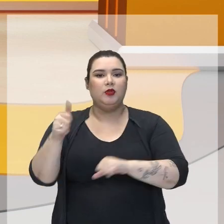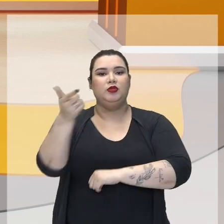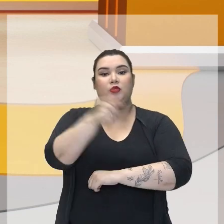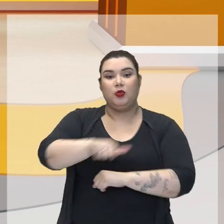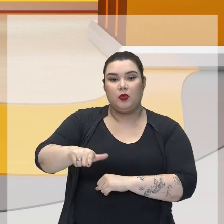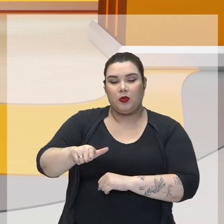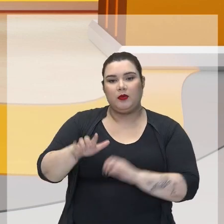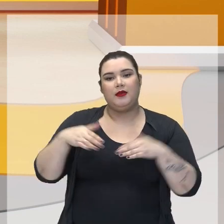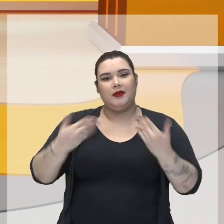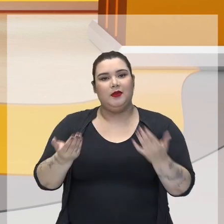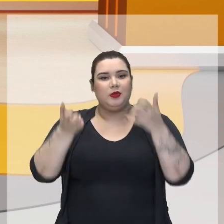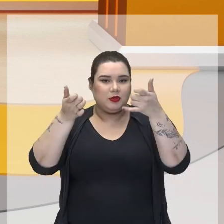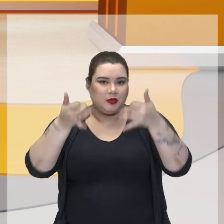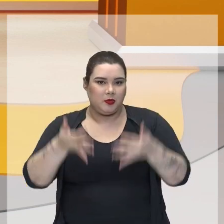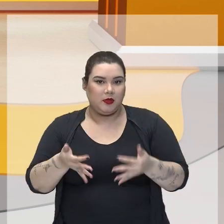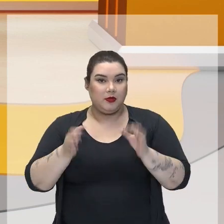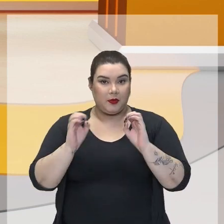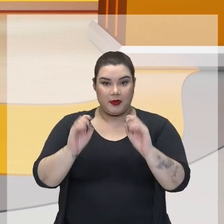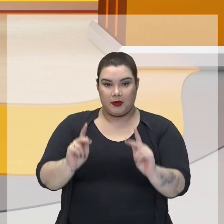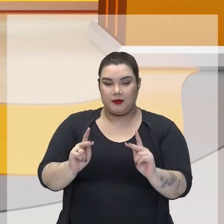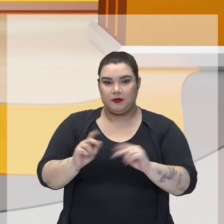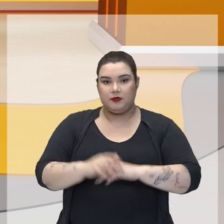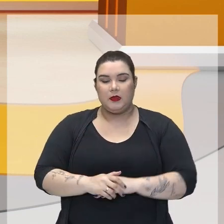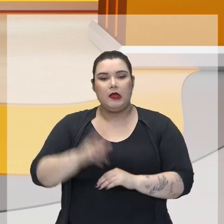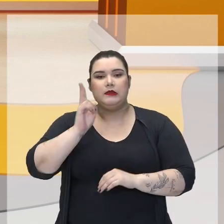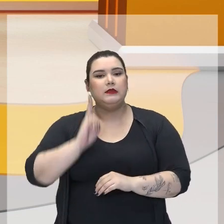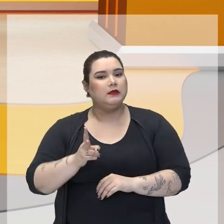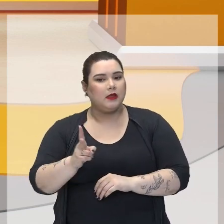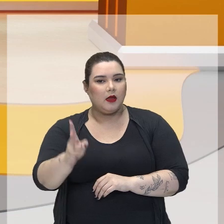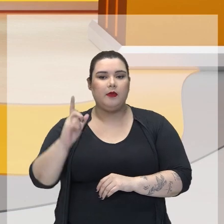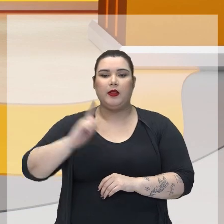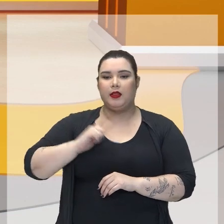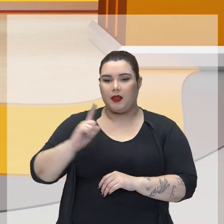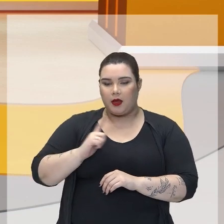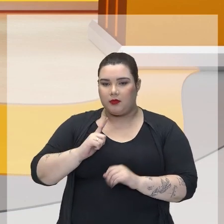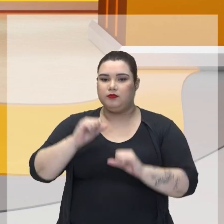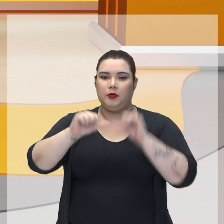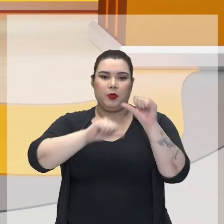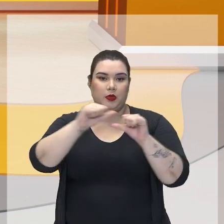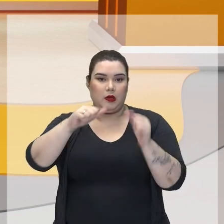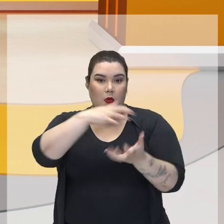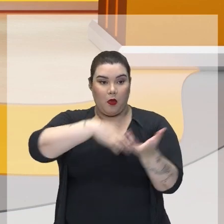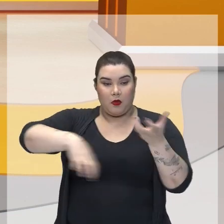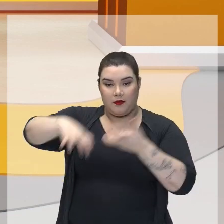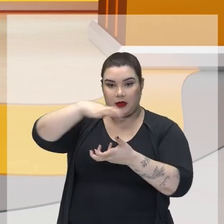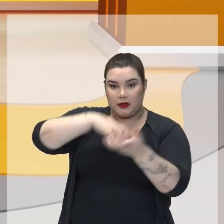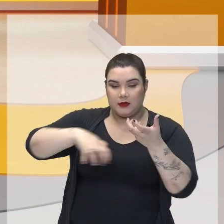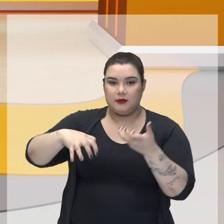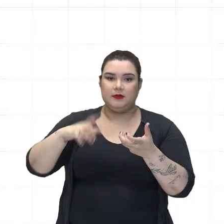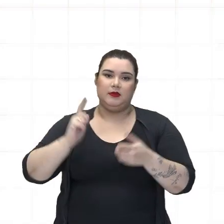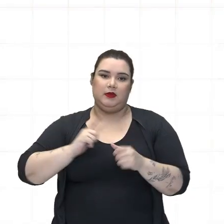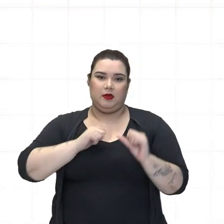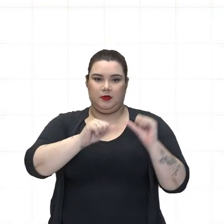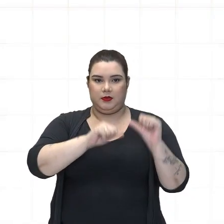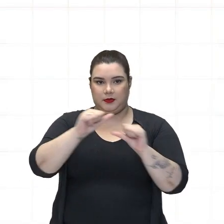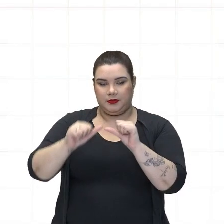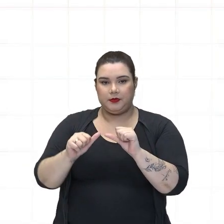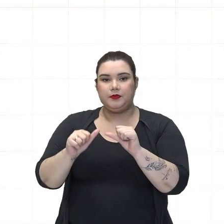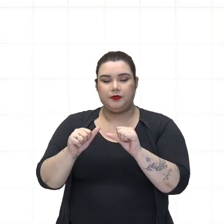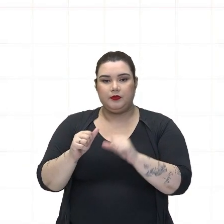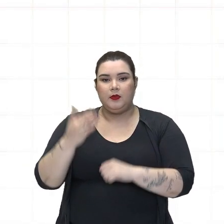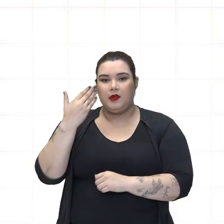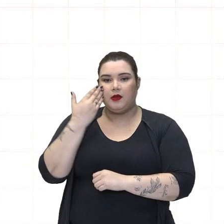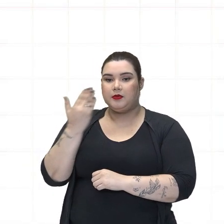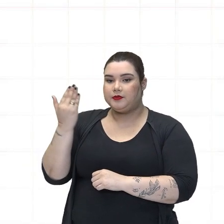Então é disso que a gente está querendo dizer, tá, pessoal? Sempre vão ocorrer conflitos e tensões no mundo, como a gente vai ver na próxima tela,